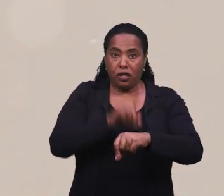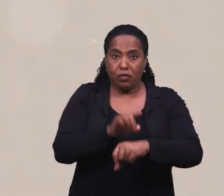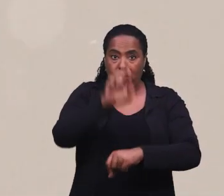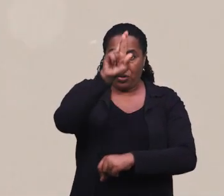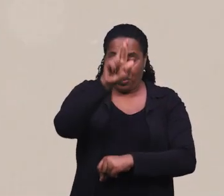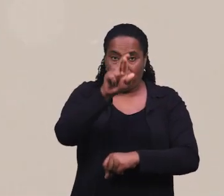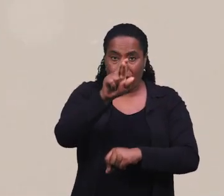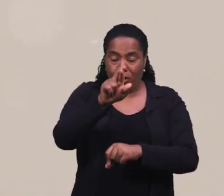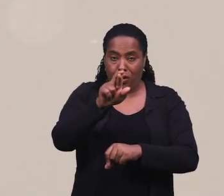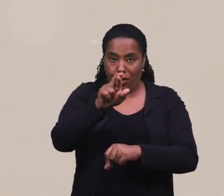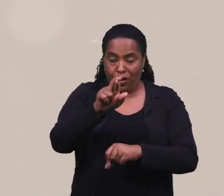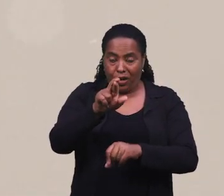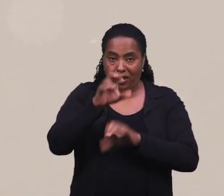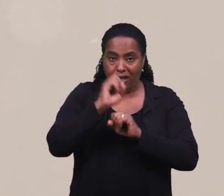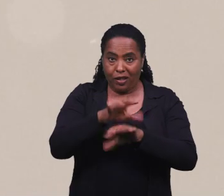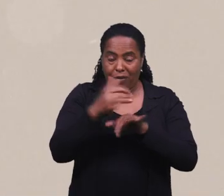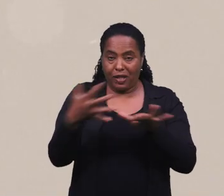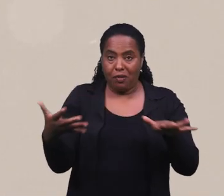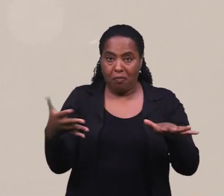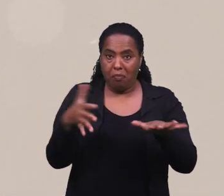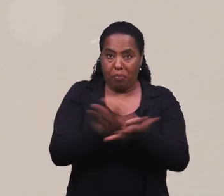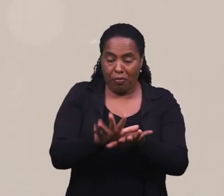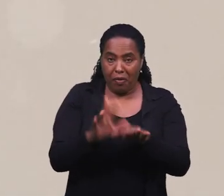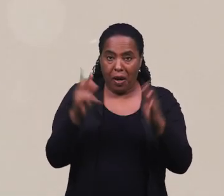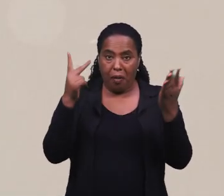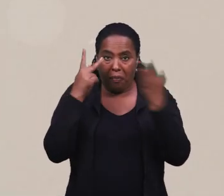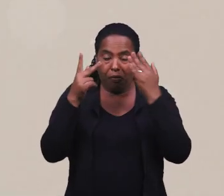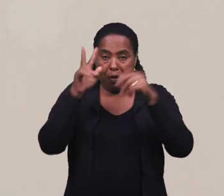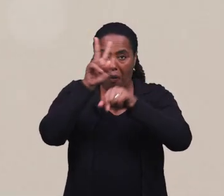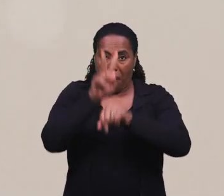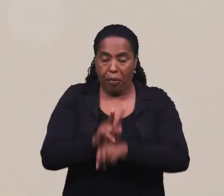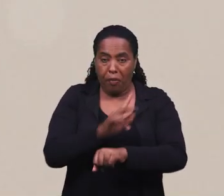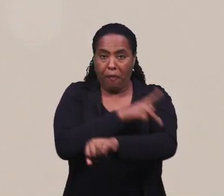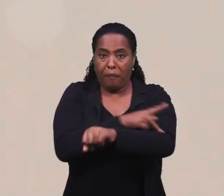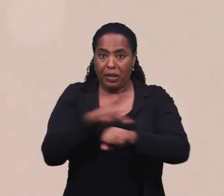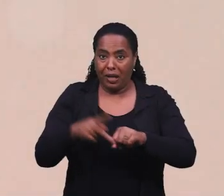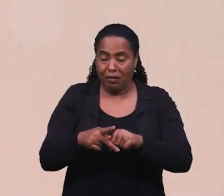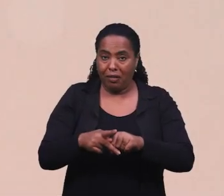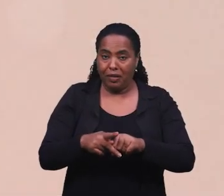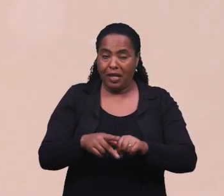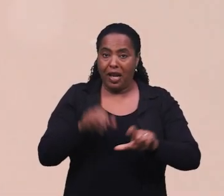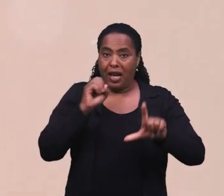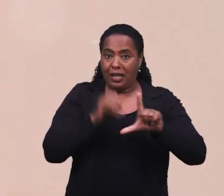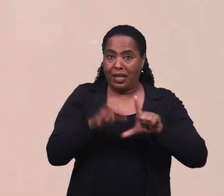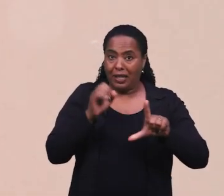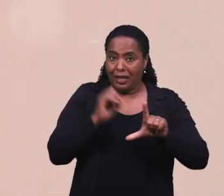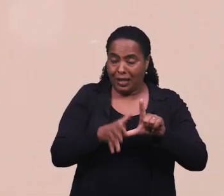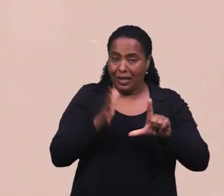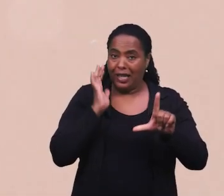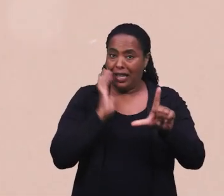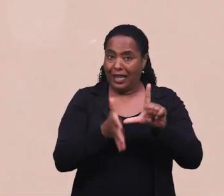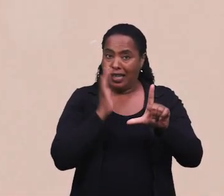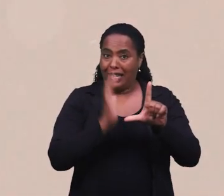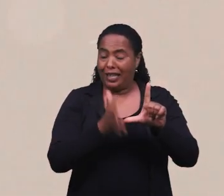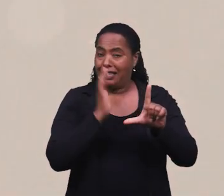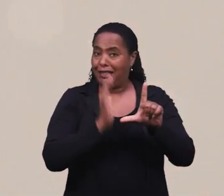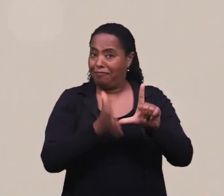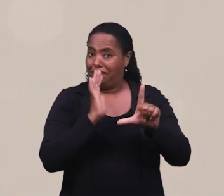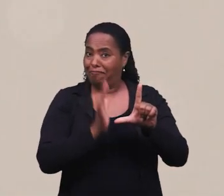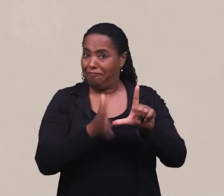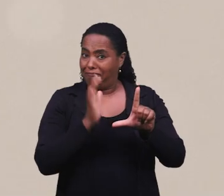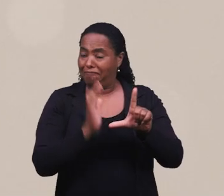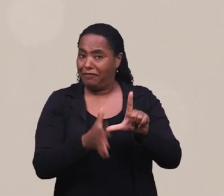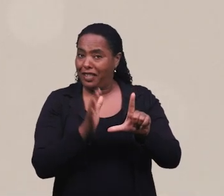amada pela igreja, conversar com essa pessoa, acolher é isso, ela sentir participante, começar a explicar